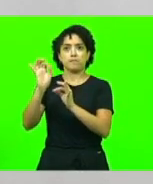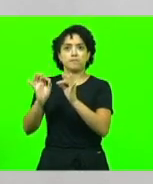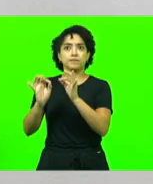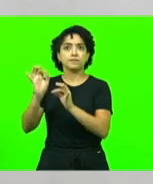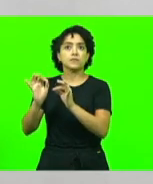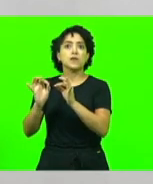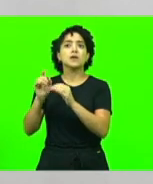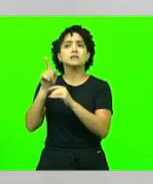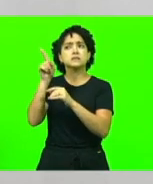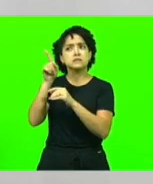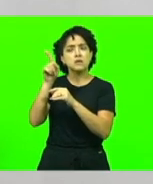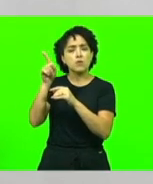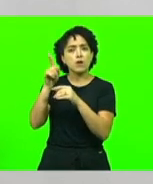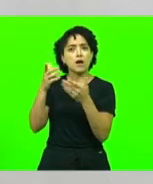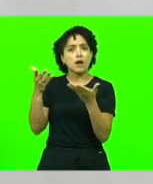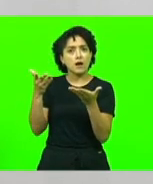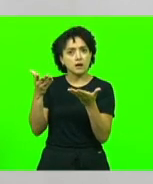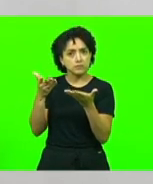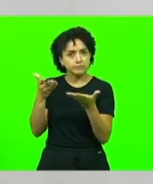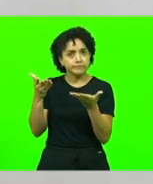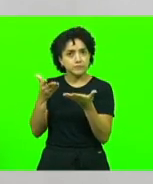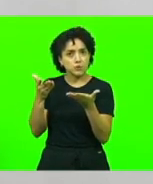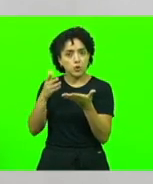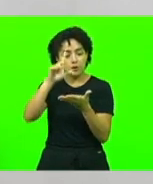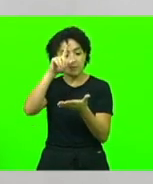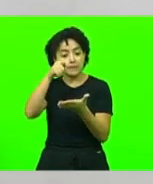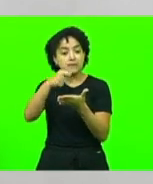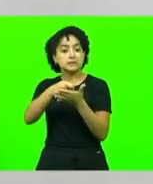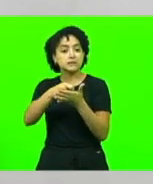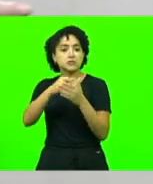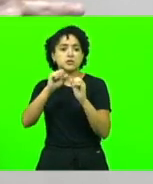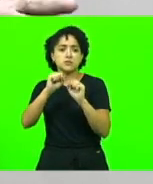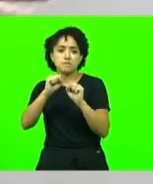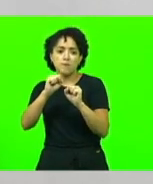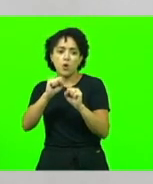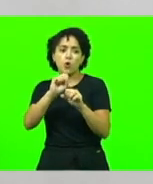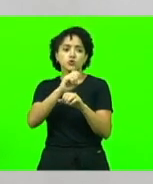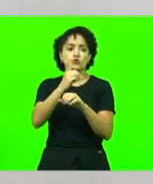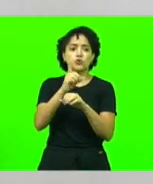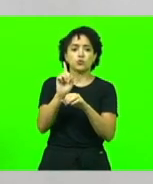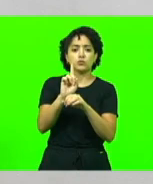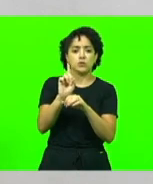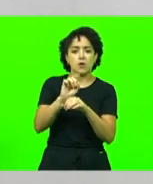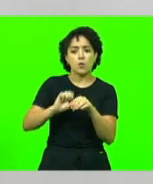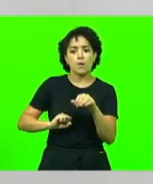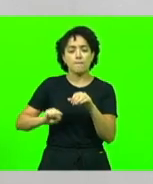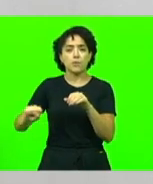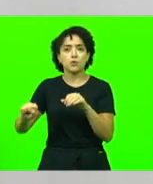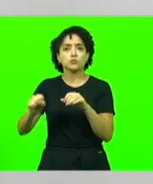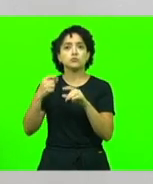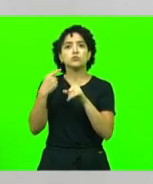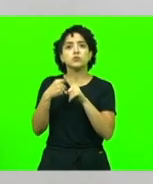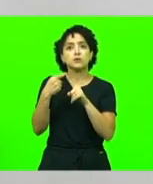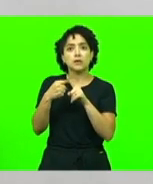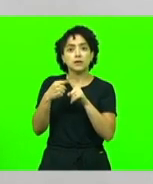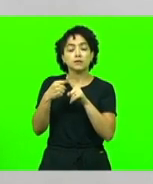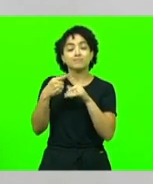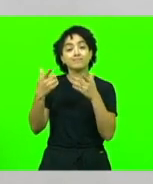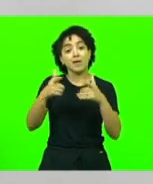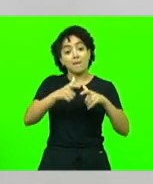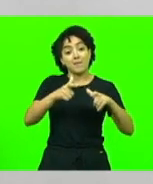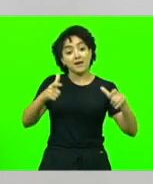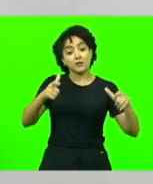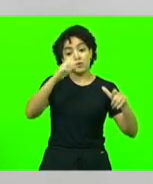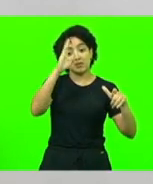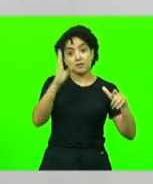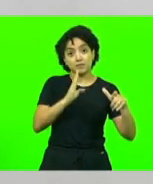estão lá agora para decidir se pode ou se não pode o aborto. Por quê? Porque a maioria do Brasil